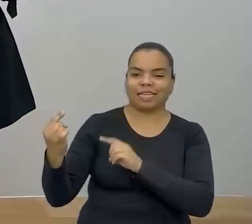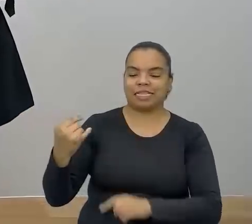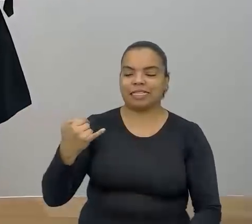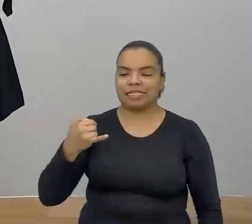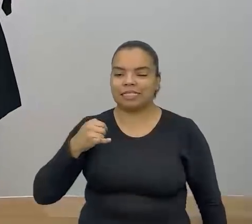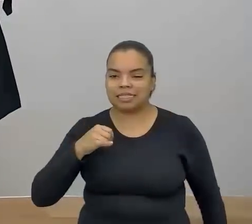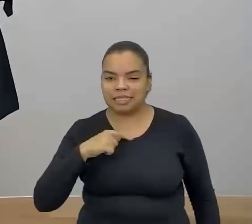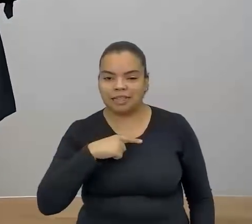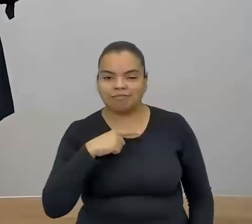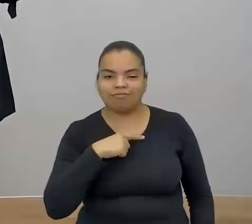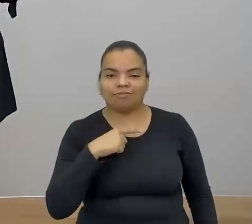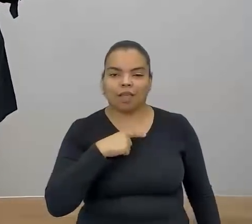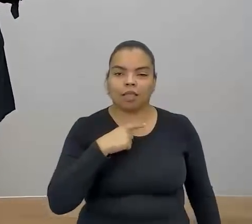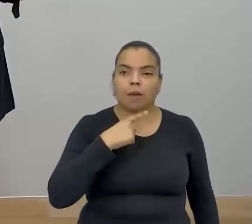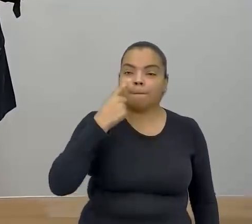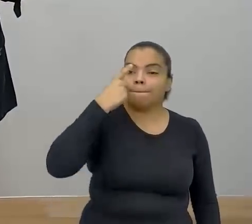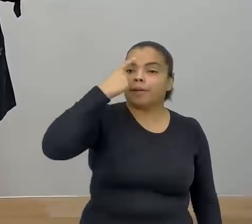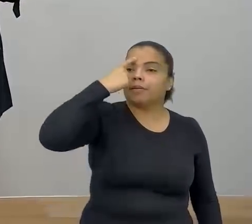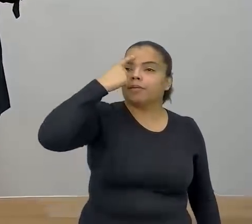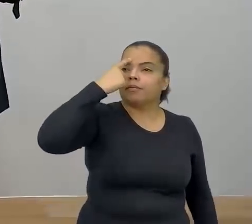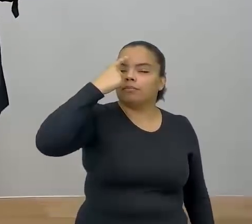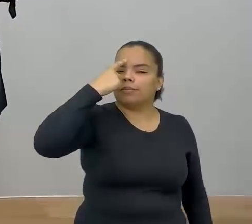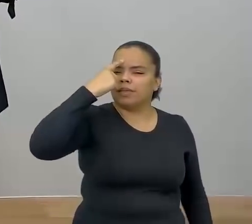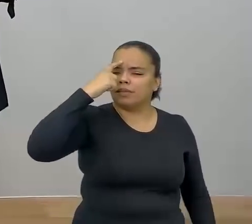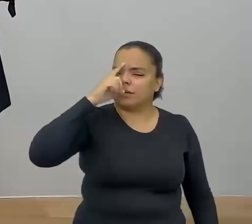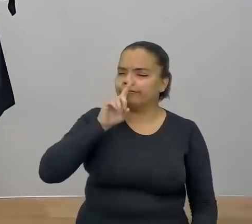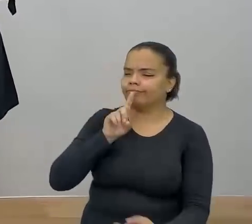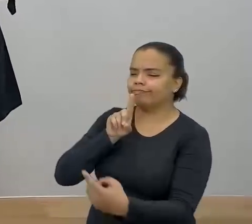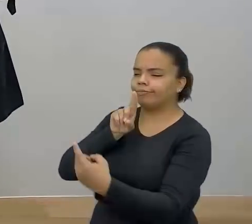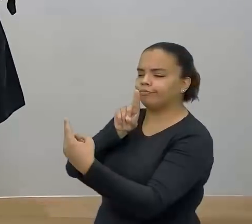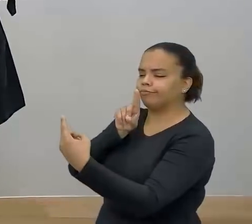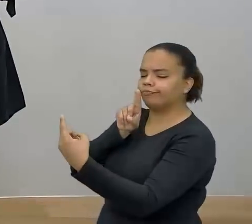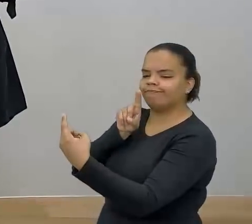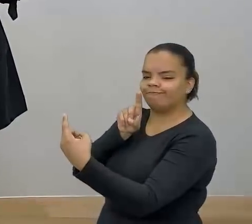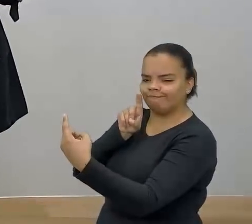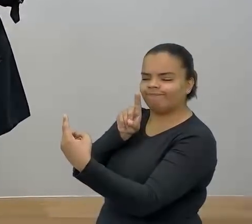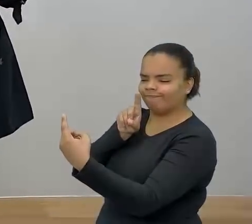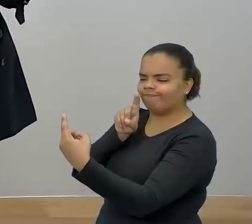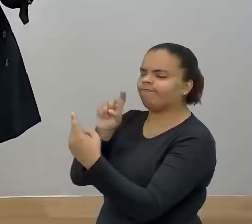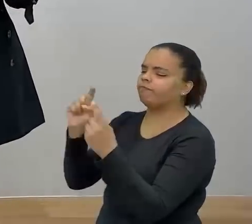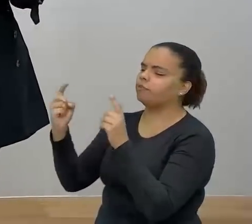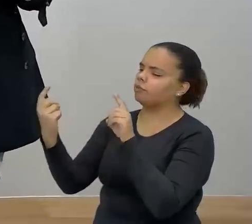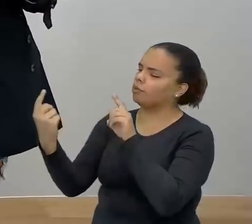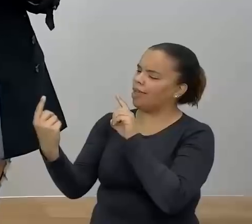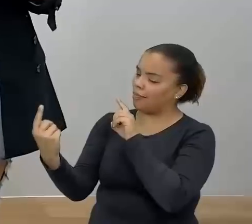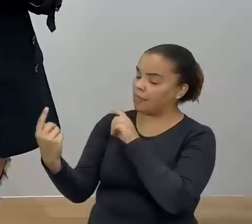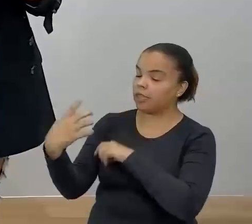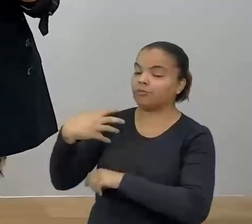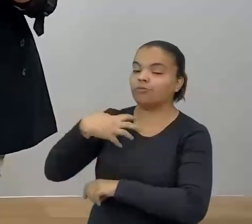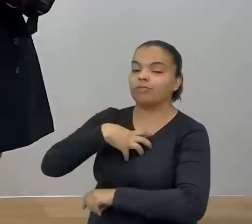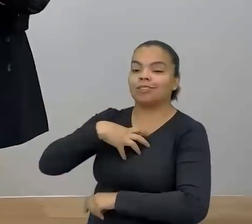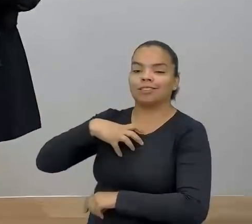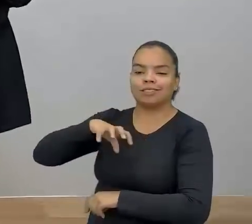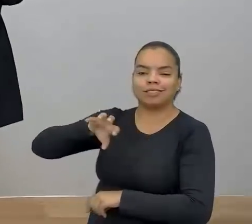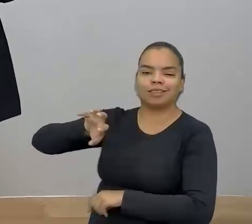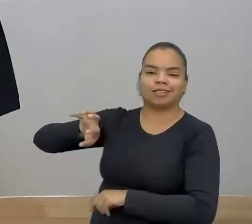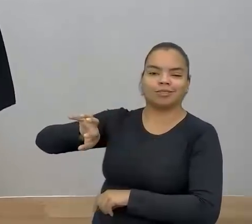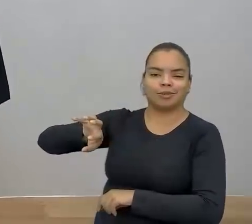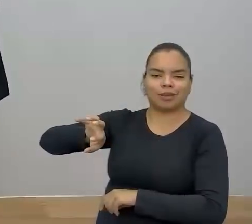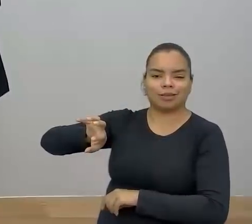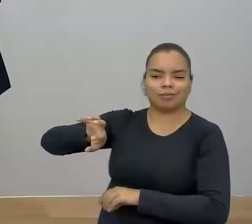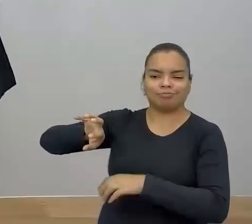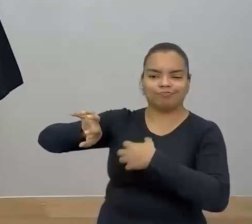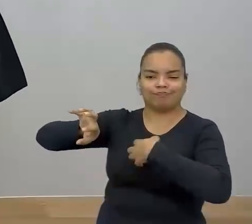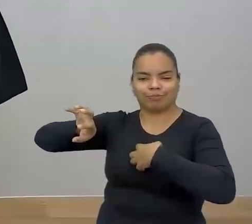condição de assumir o ponto de vista que o outro tem, aí sim a gente pode entender que tipo de sentimento ele despertou